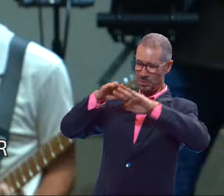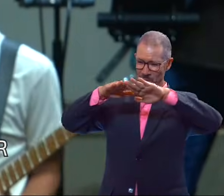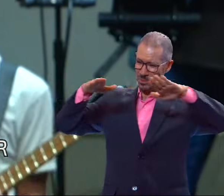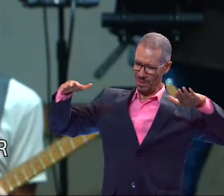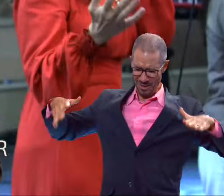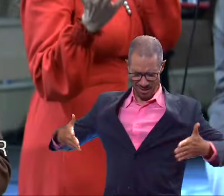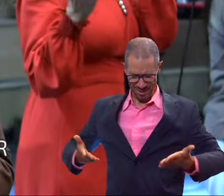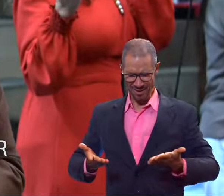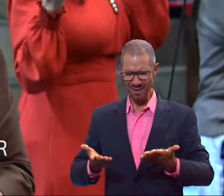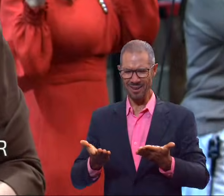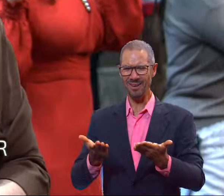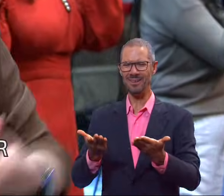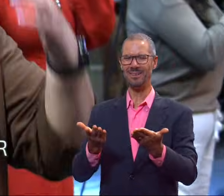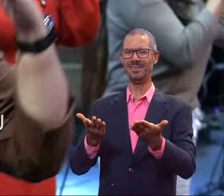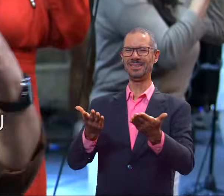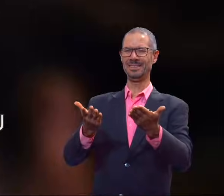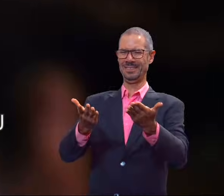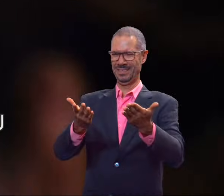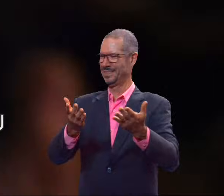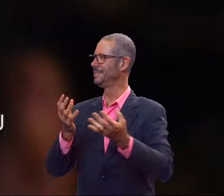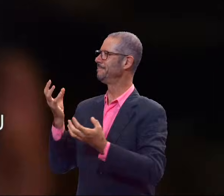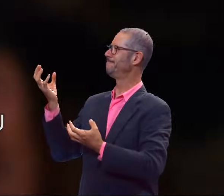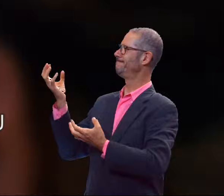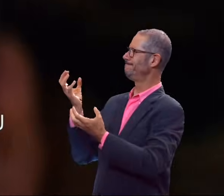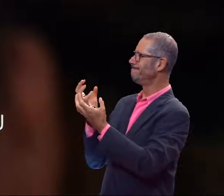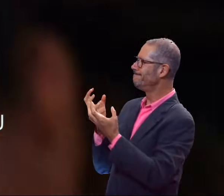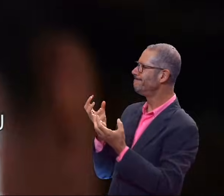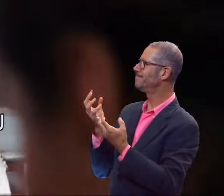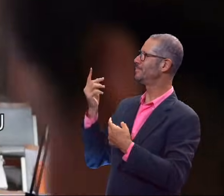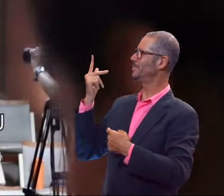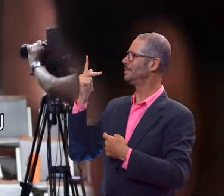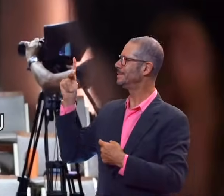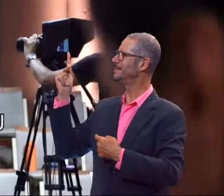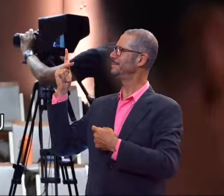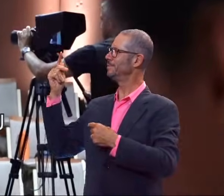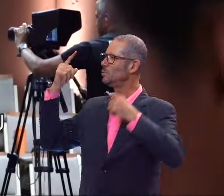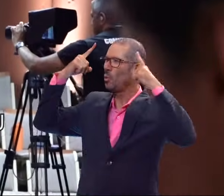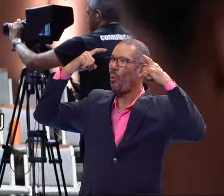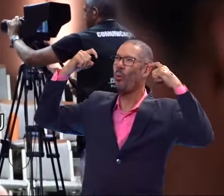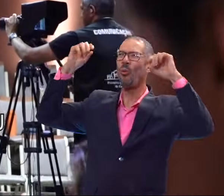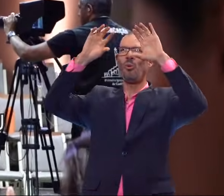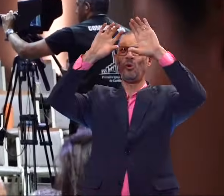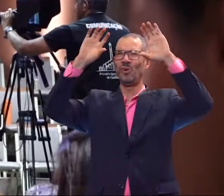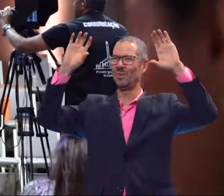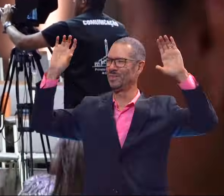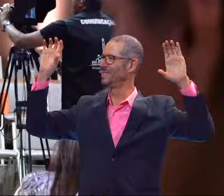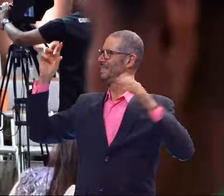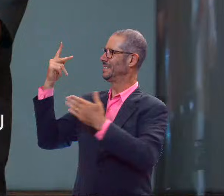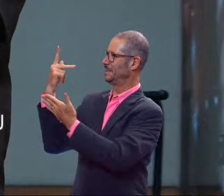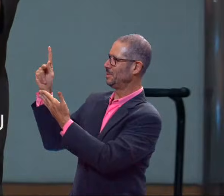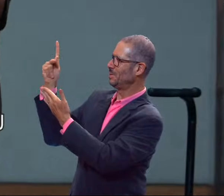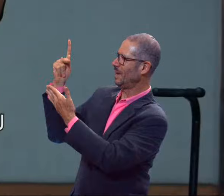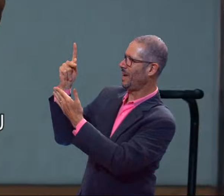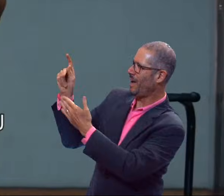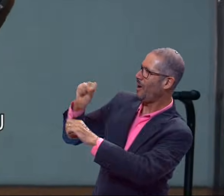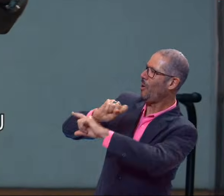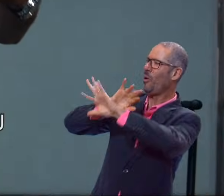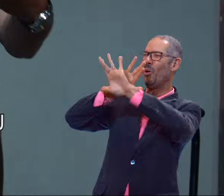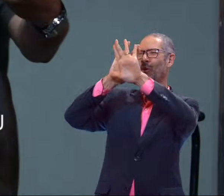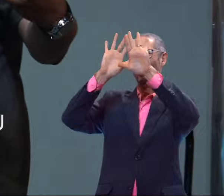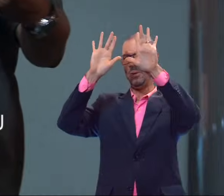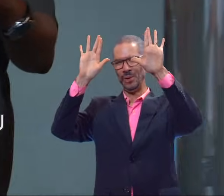quero louvar, quero ouvir o som do céu,